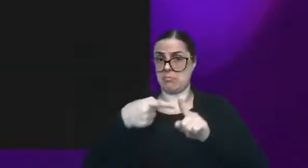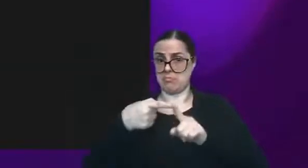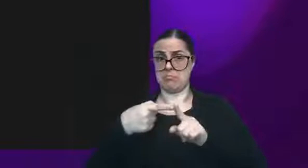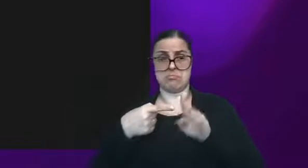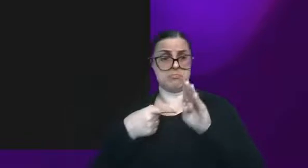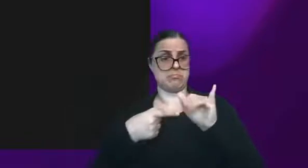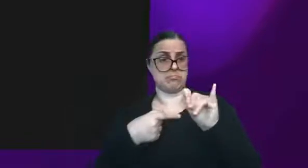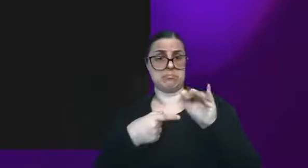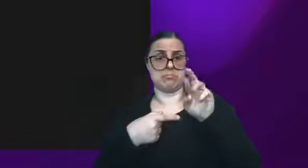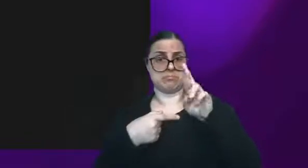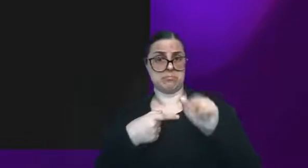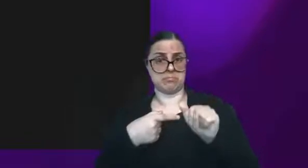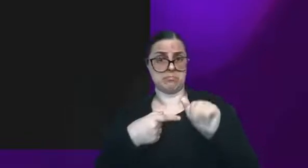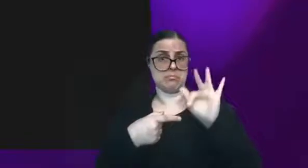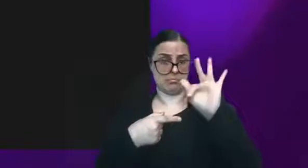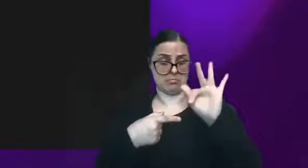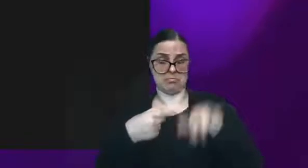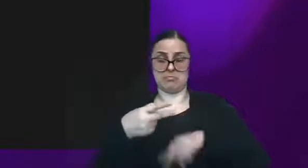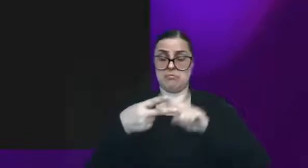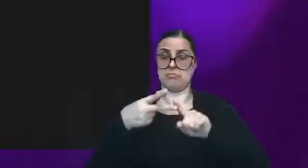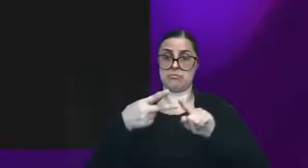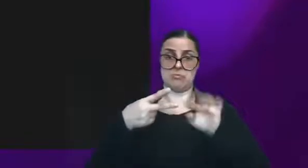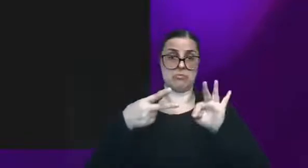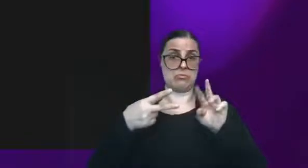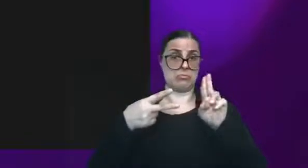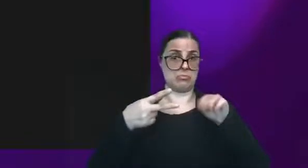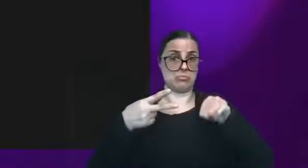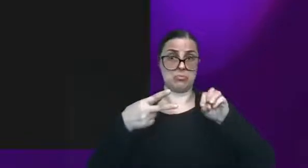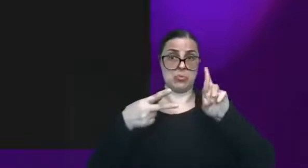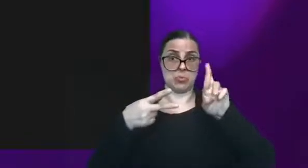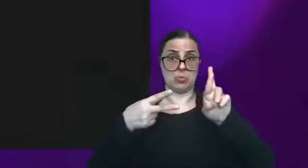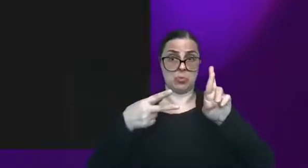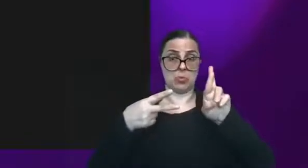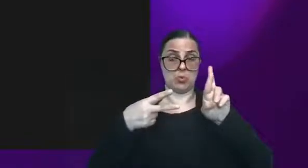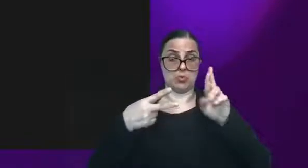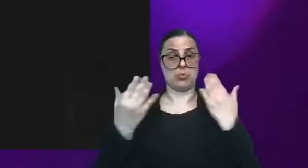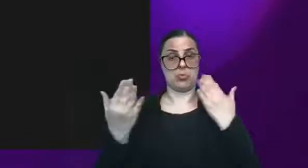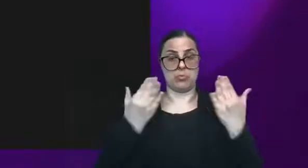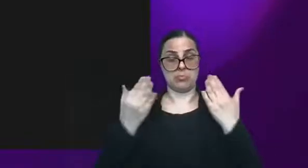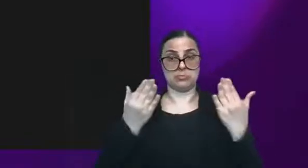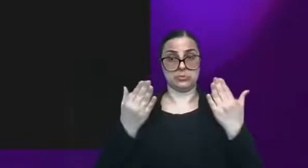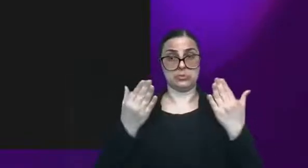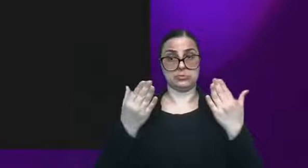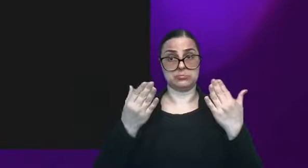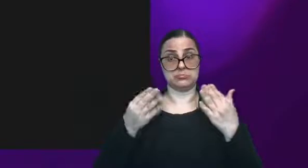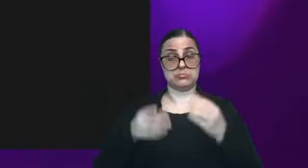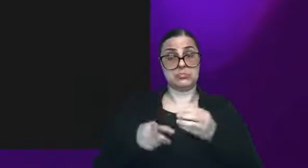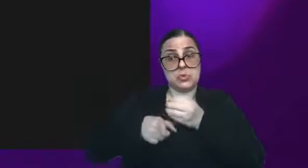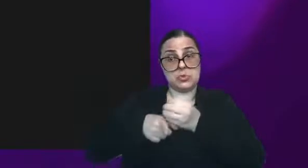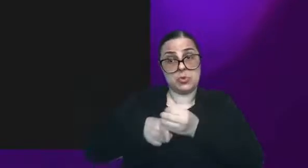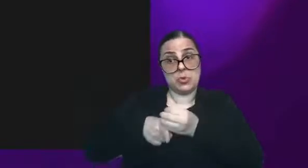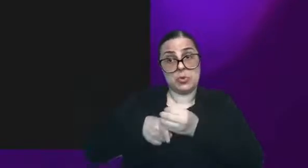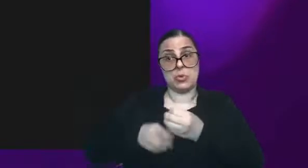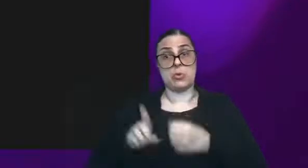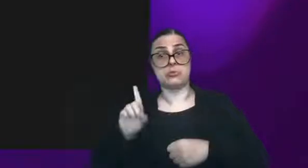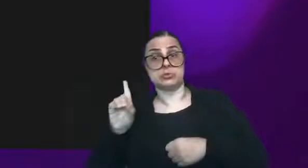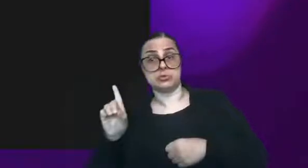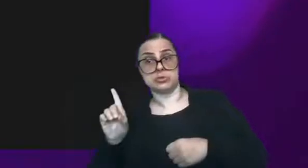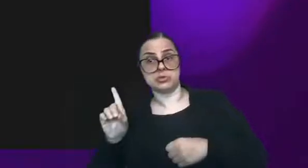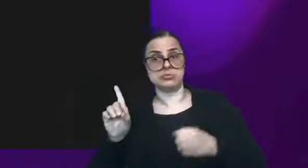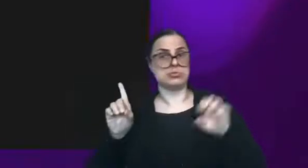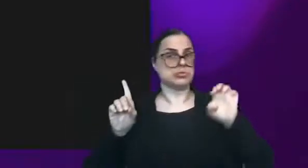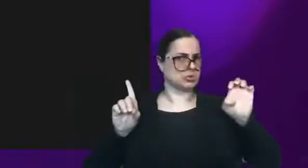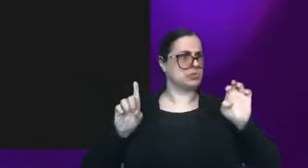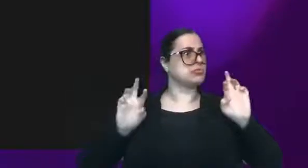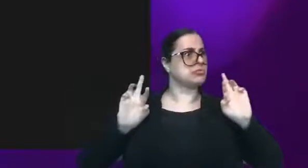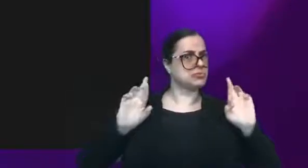primário tem alguma influência? Por exemplo, tumor de cólon direito versus cólon esquerdo? O BRAF sim, os tumores do cólon direito, os RAS mutados,